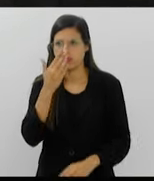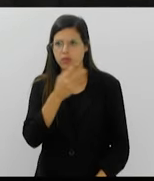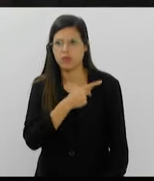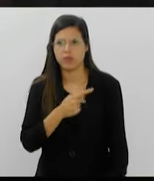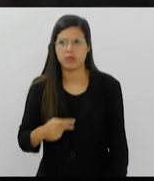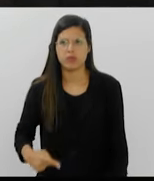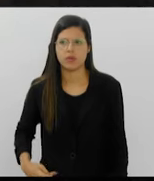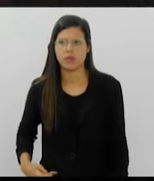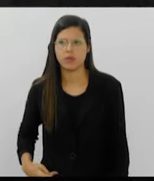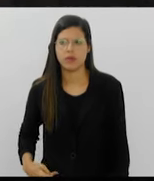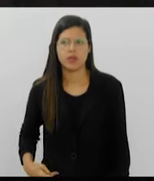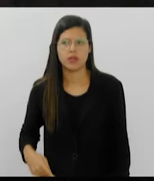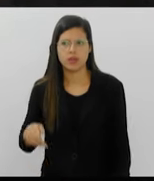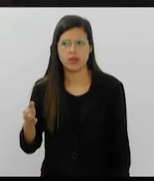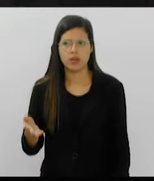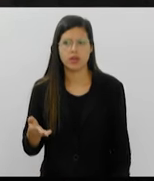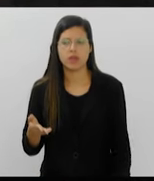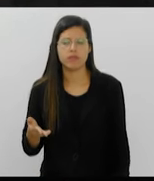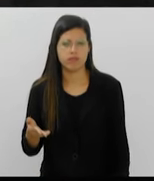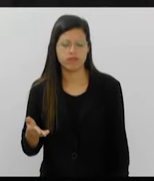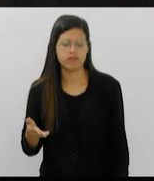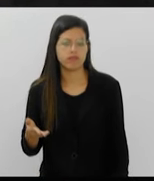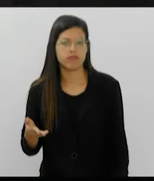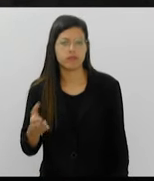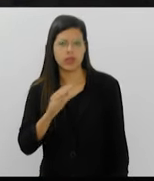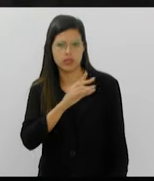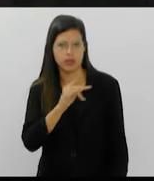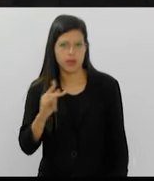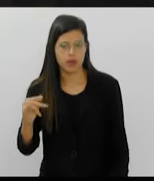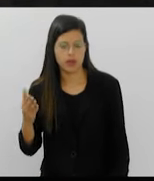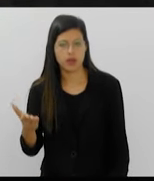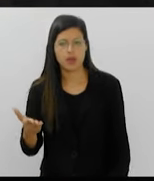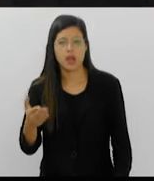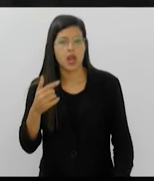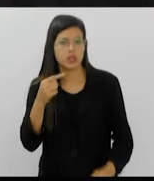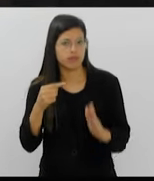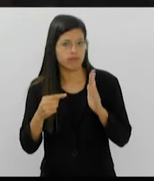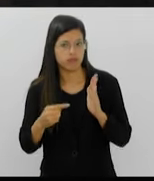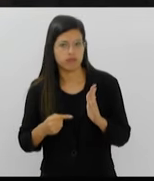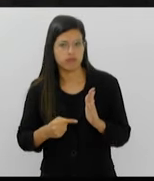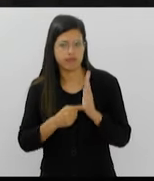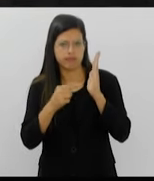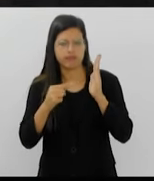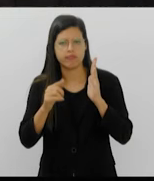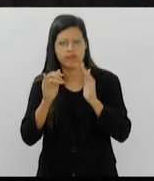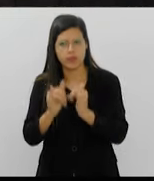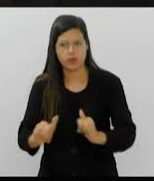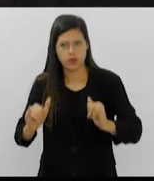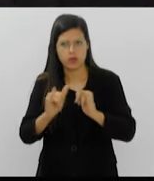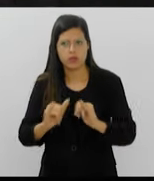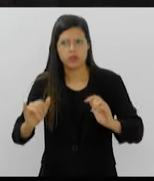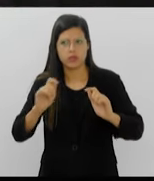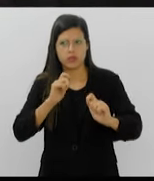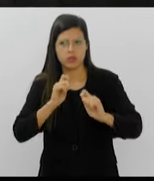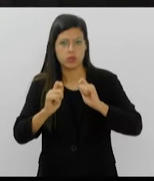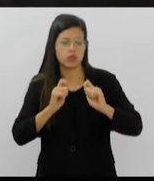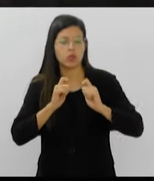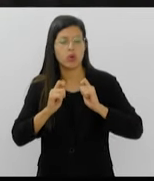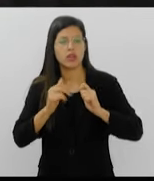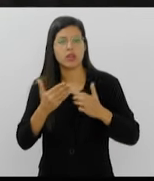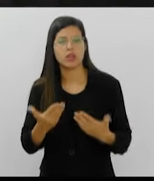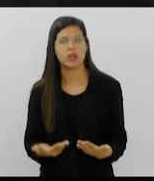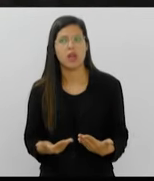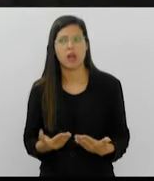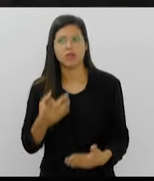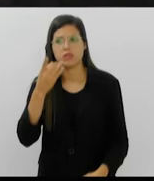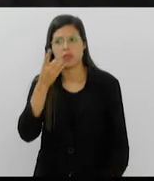delegados, mediante essa mais uma denúncia vinculada na grande imprensa, deputado Rodrigo